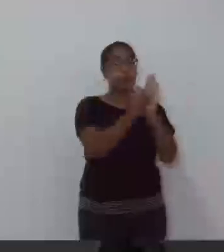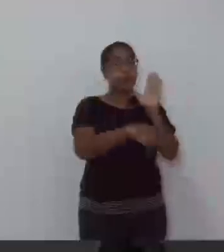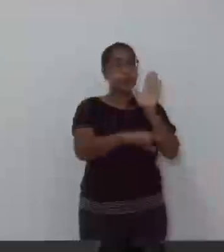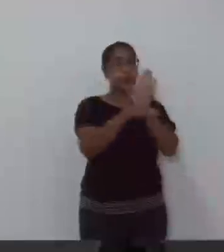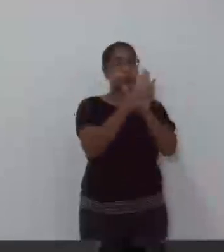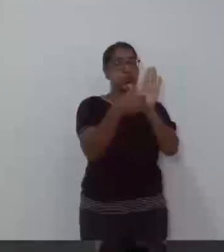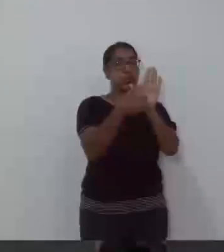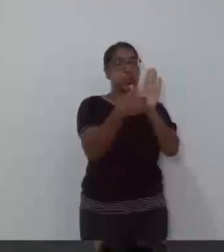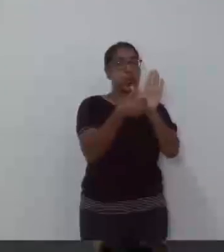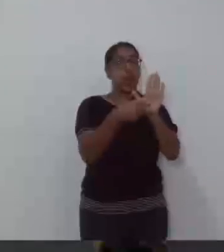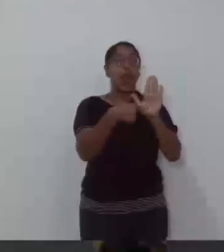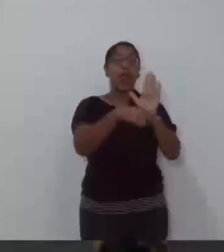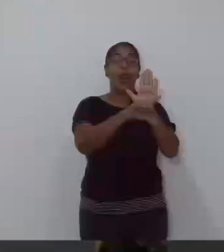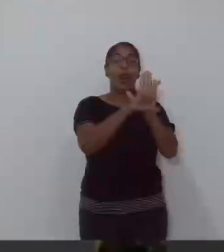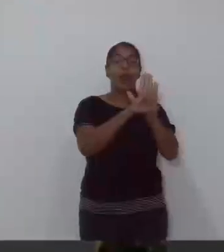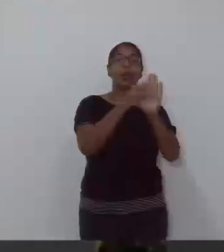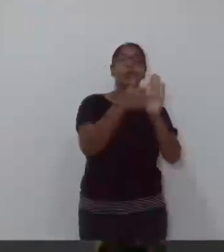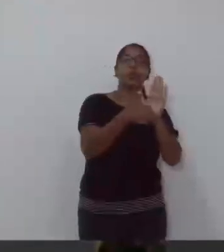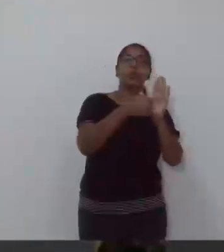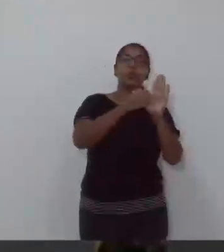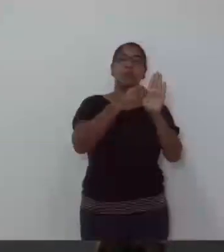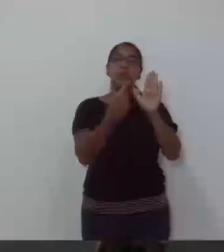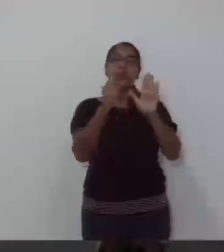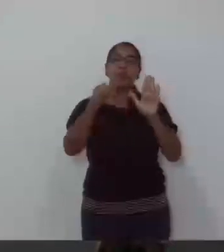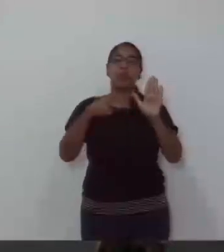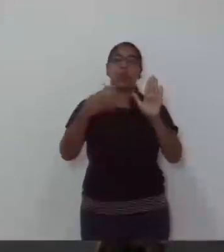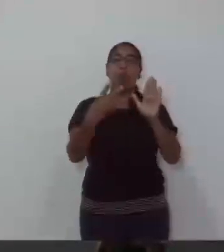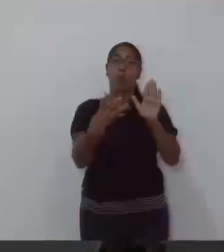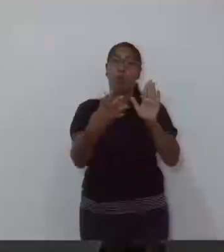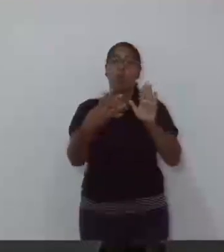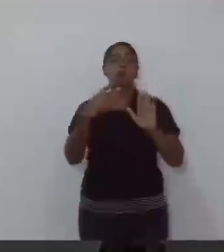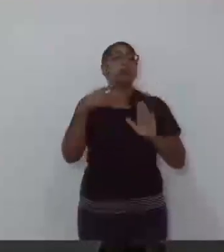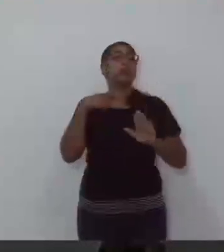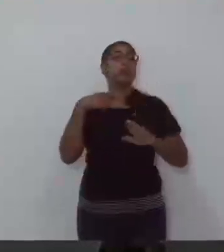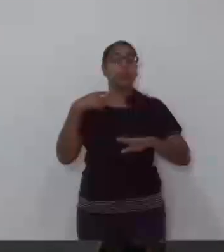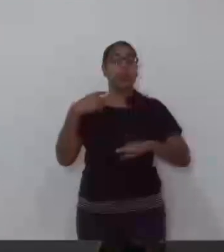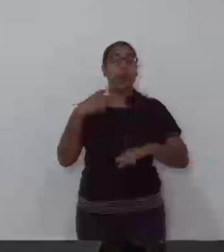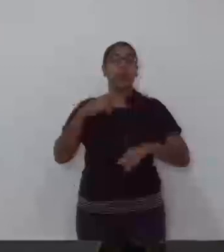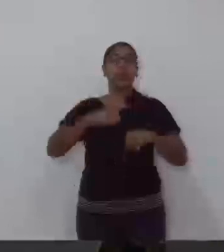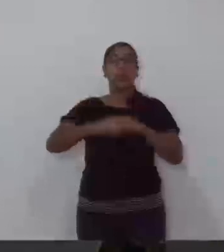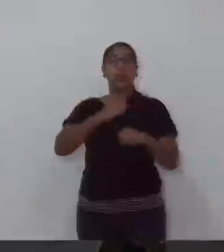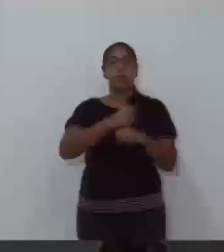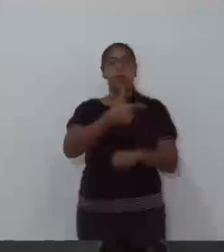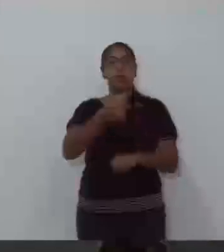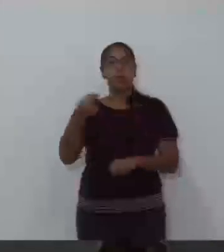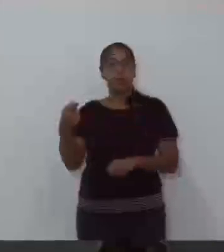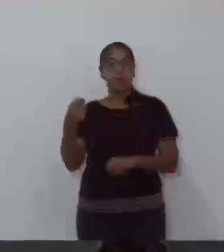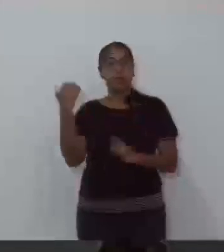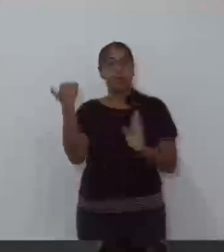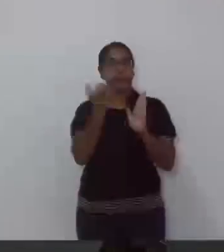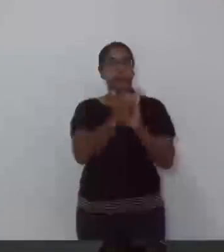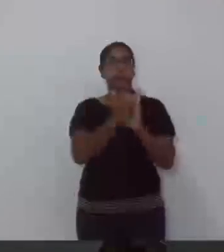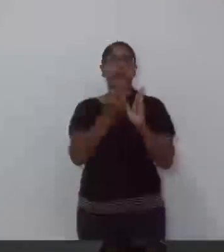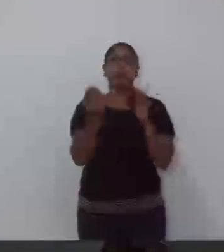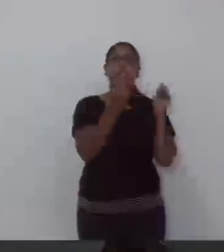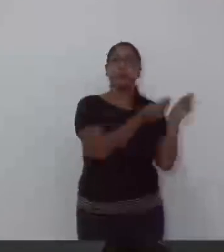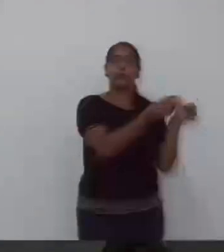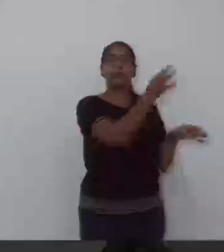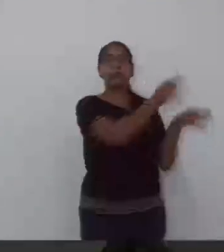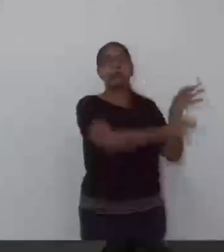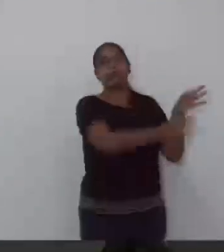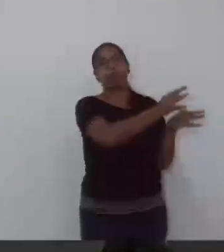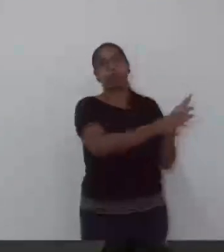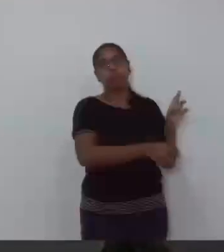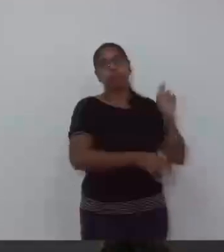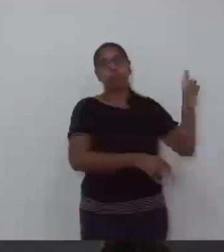a Lei Complementar Federal número 101, de 4 de maio de 2000. Encaminhe-se a Procuradoria Jurídica